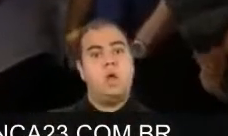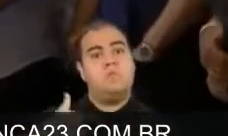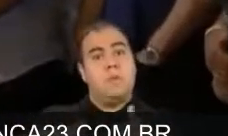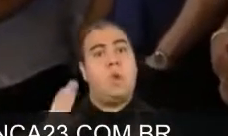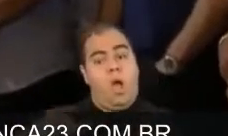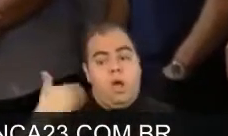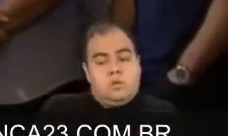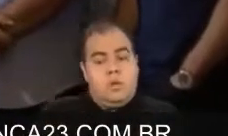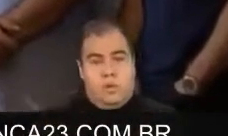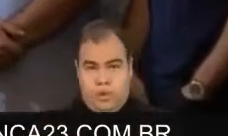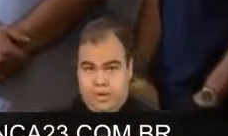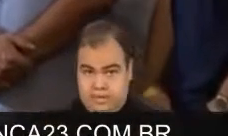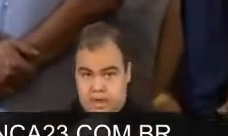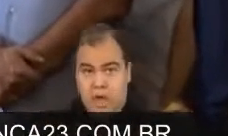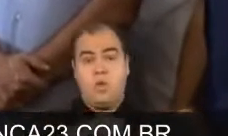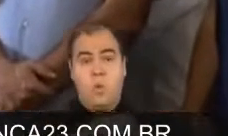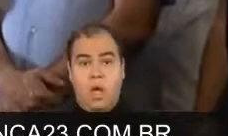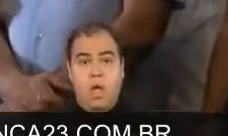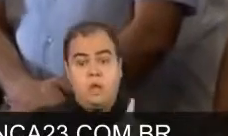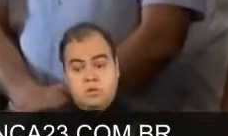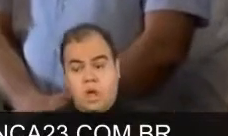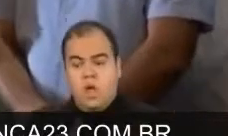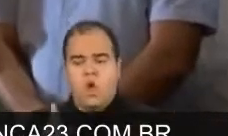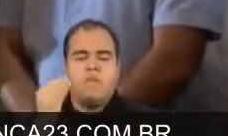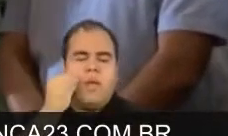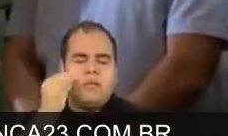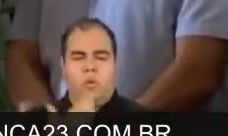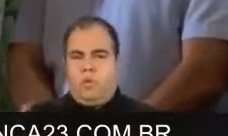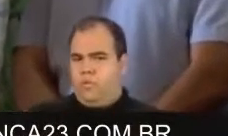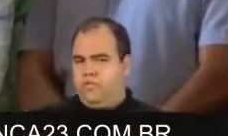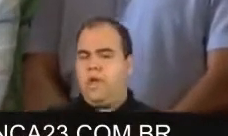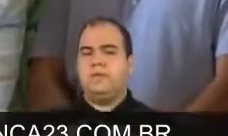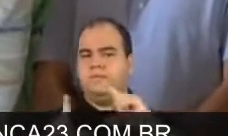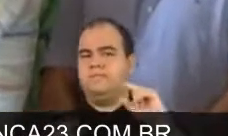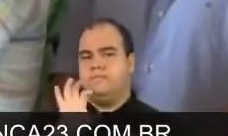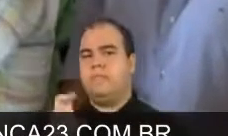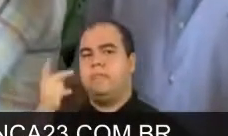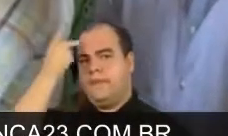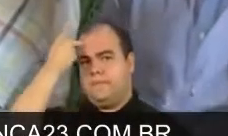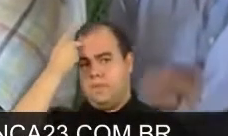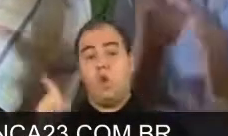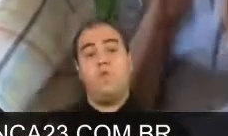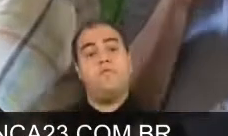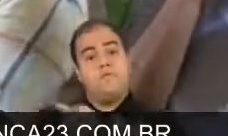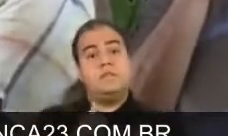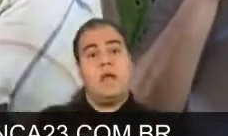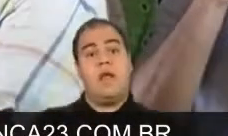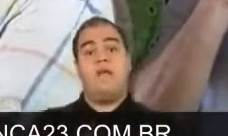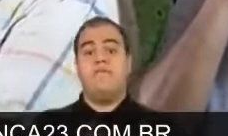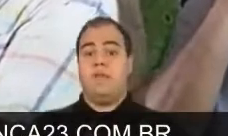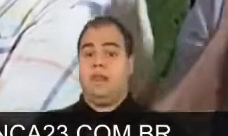este ano, quando saiu para concorrer ao governo de São Paulo. O vice-governador eleito é Felício Ramute,